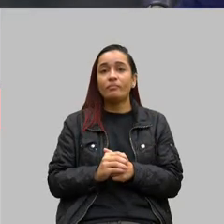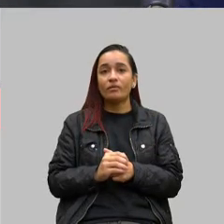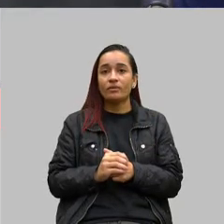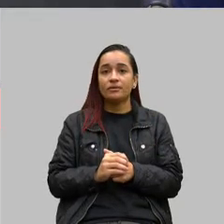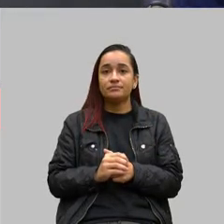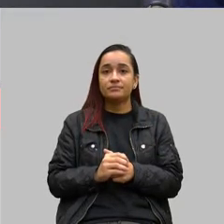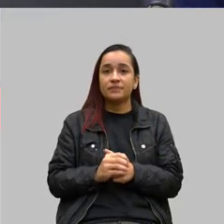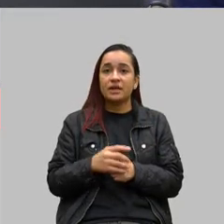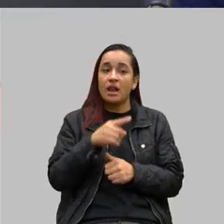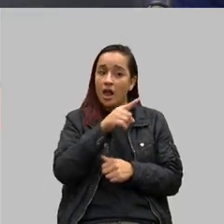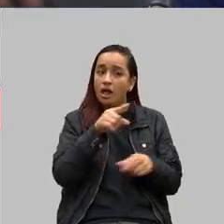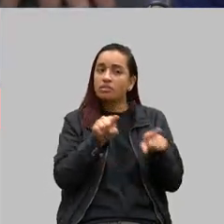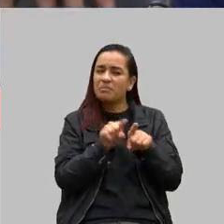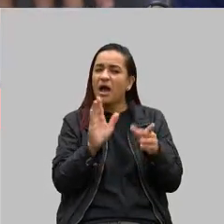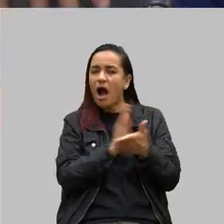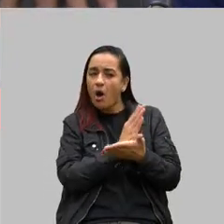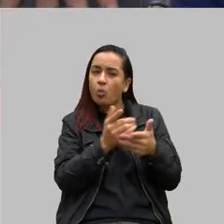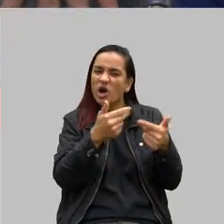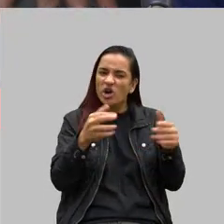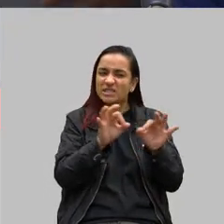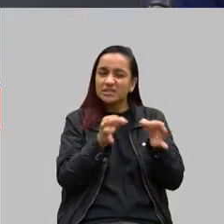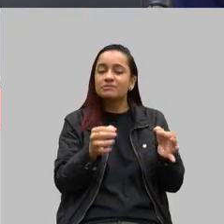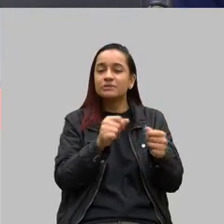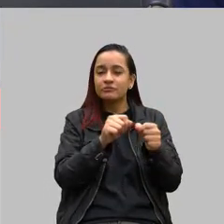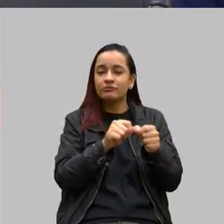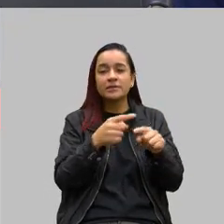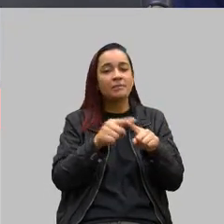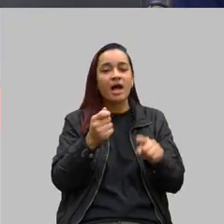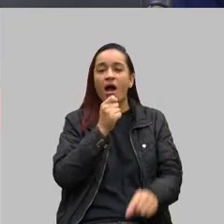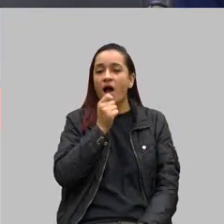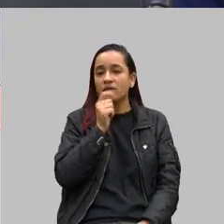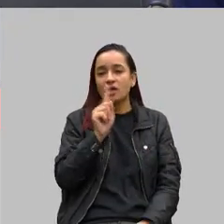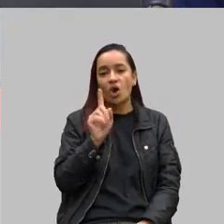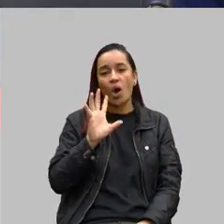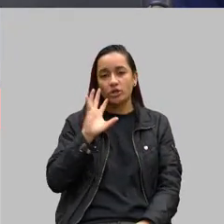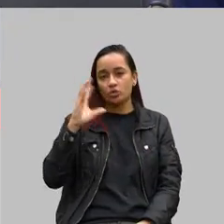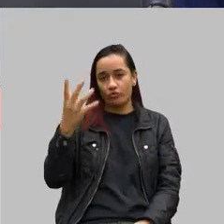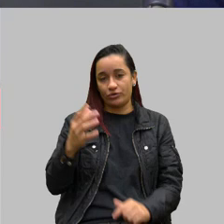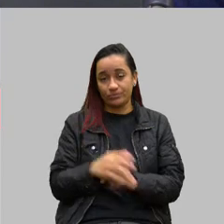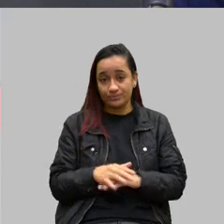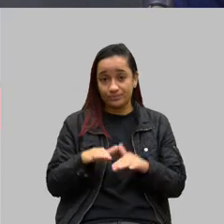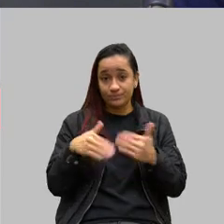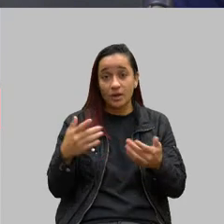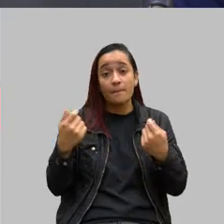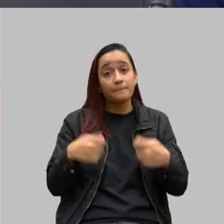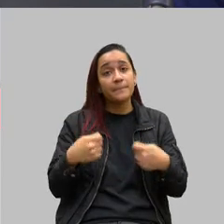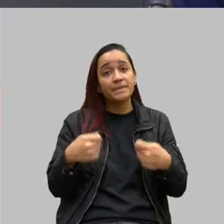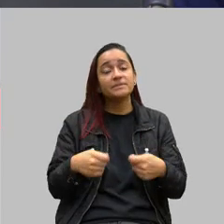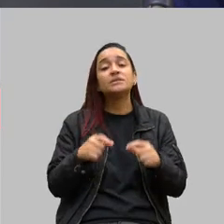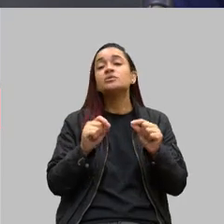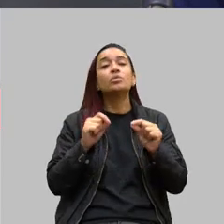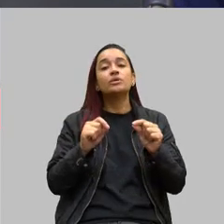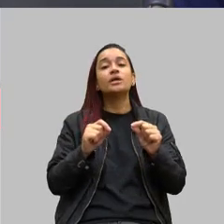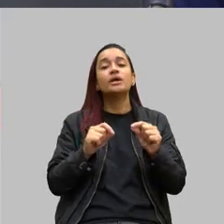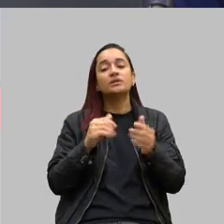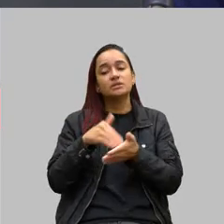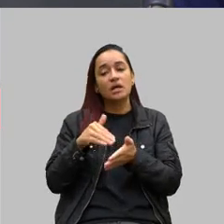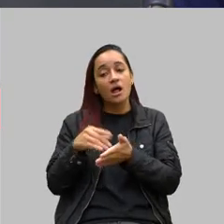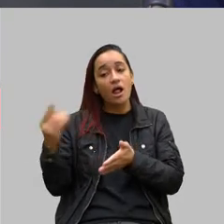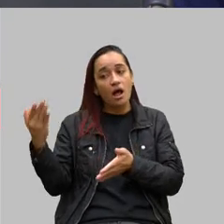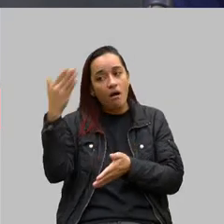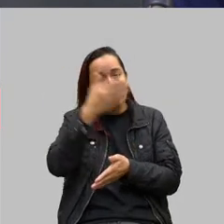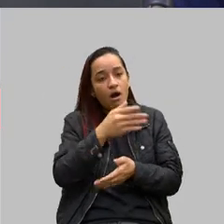Areado até fizeram alguma coisinha mas não não resolveu Então precisamos sabe secretário que eles façam essas intervenções